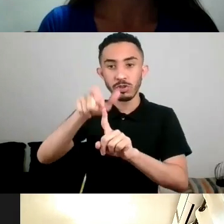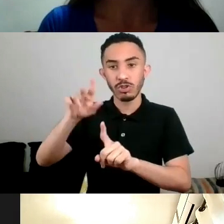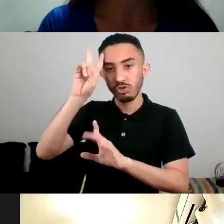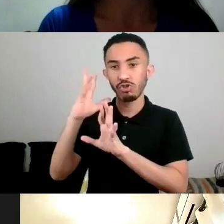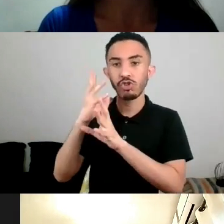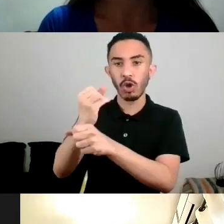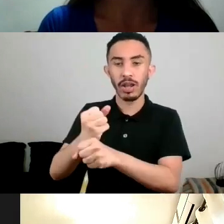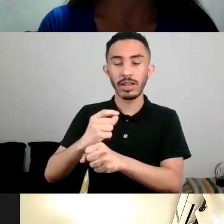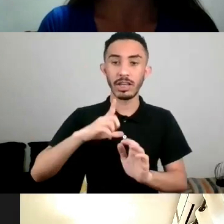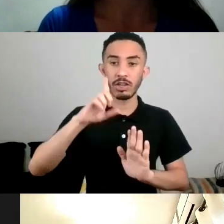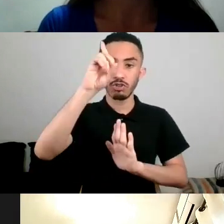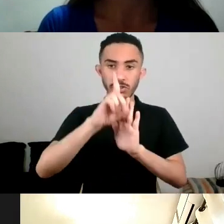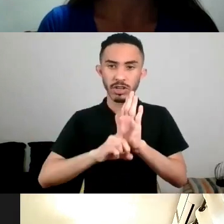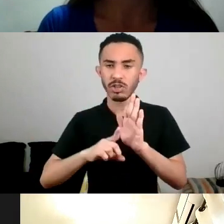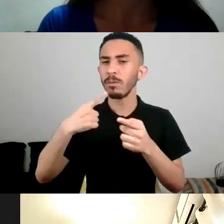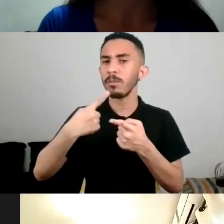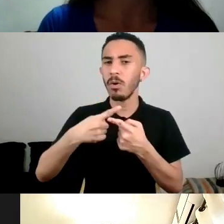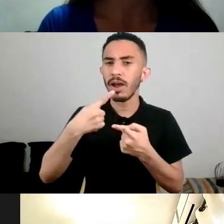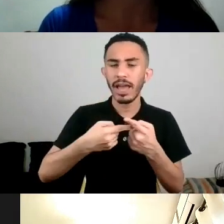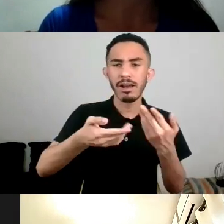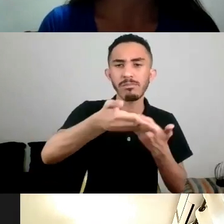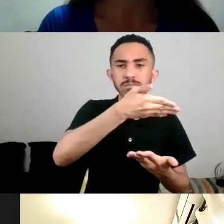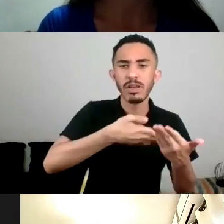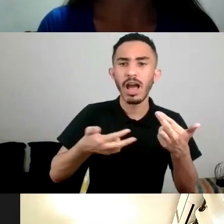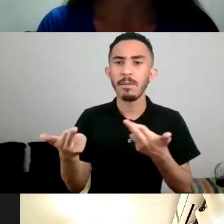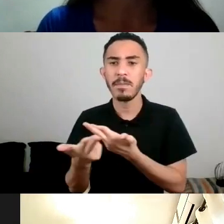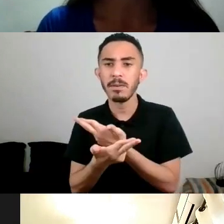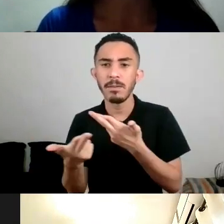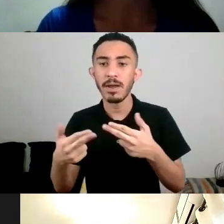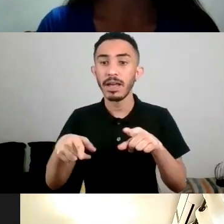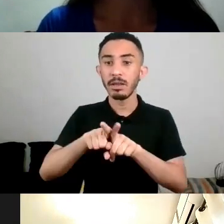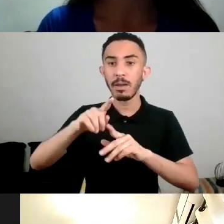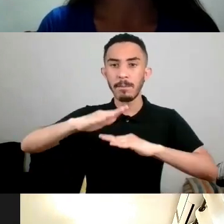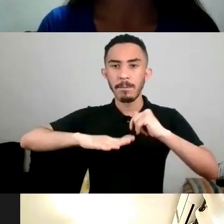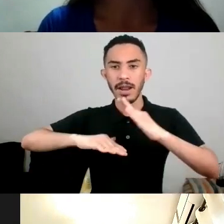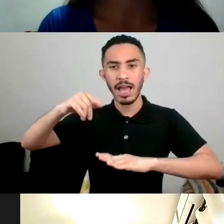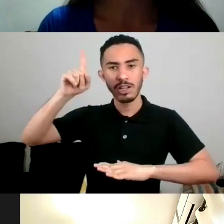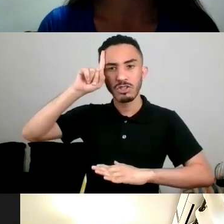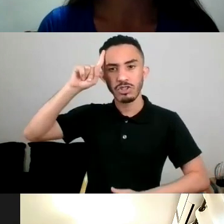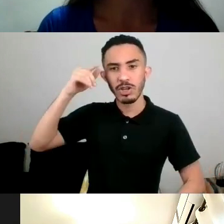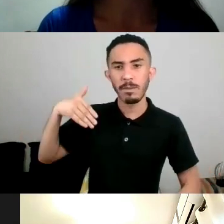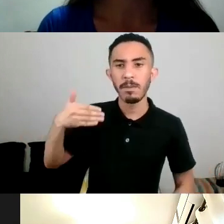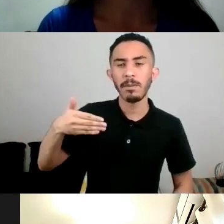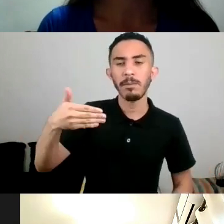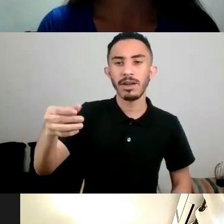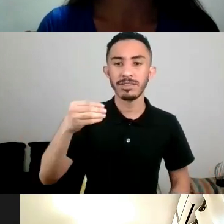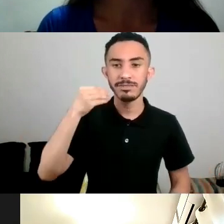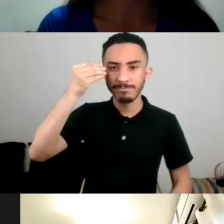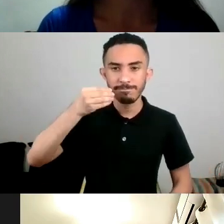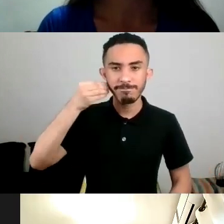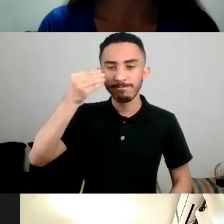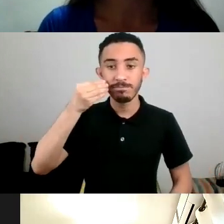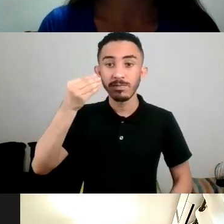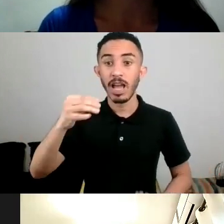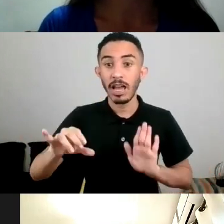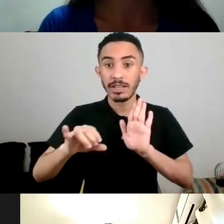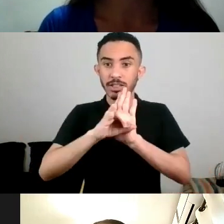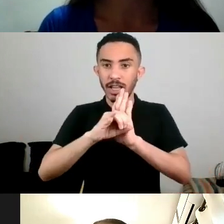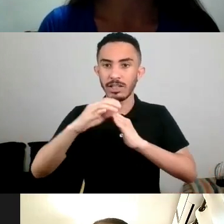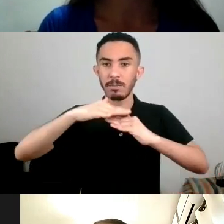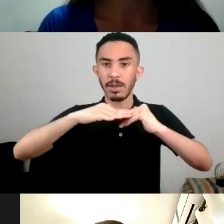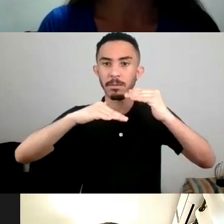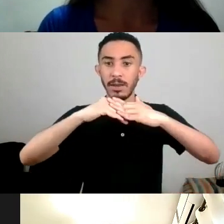direitos, que nas interações, relações e práticas cotidianas que vivencia, constrói sua identidade